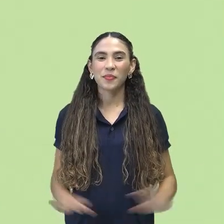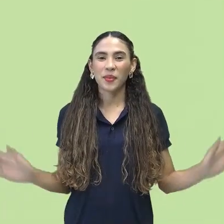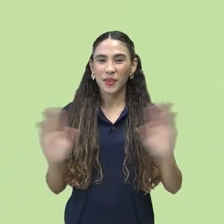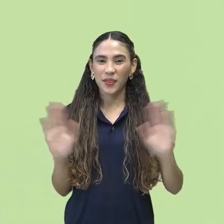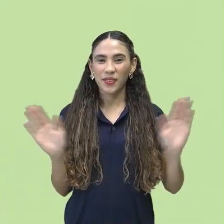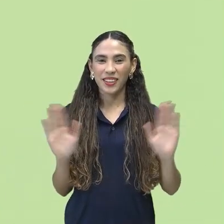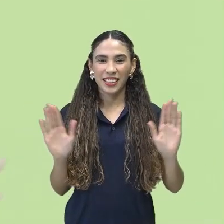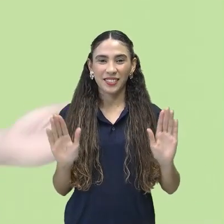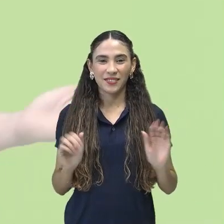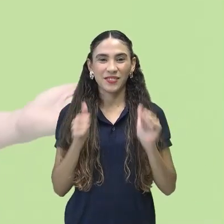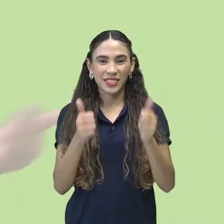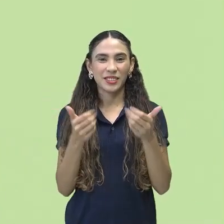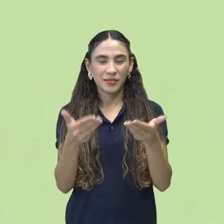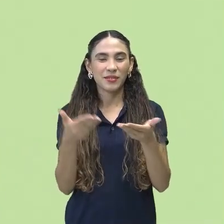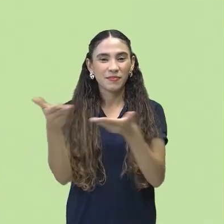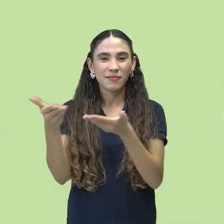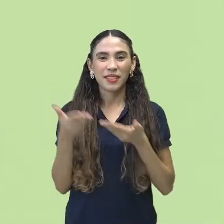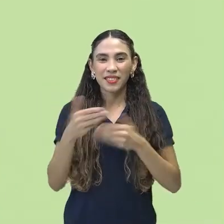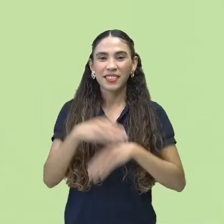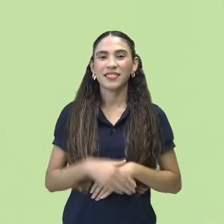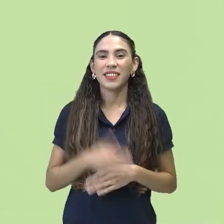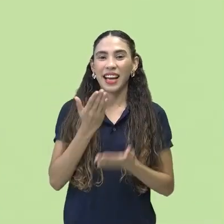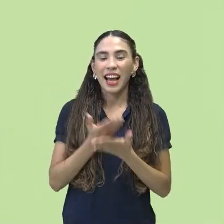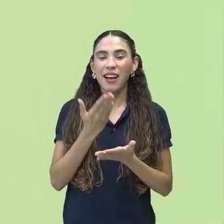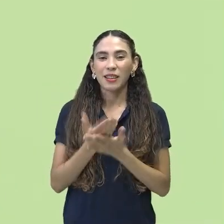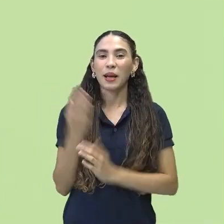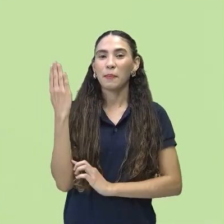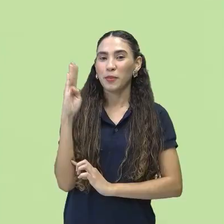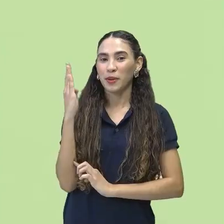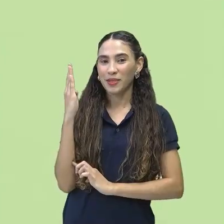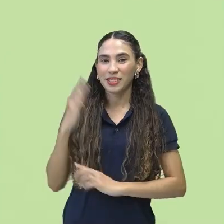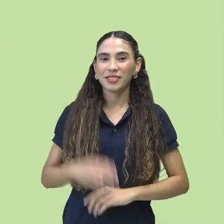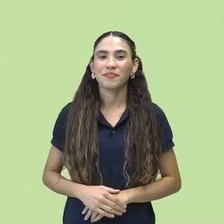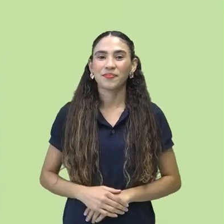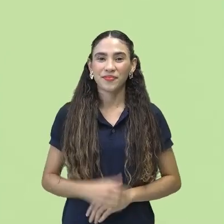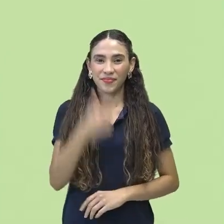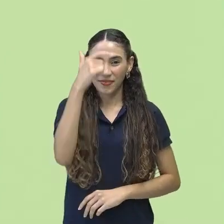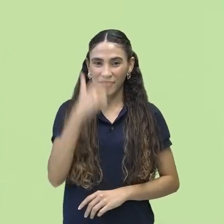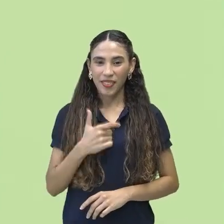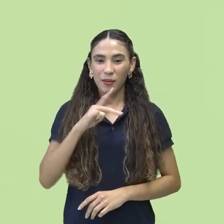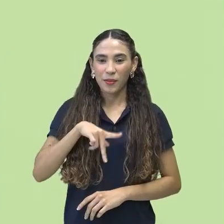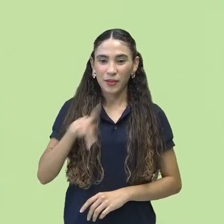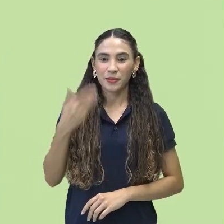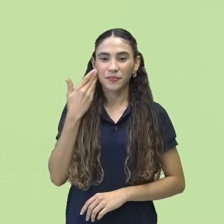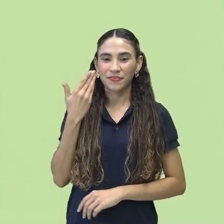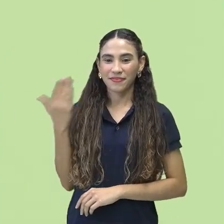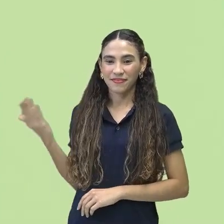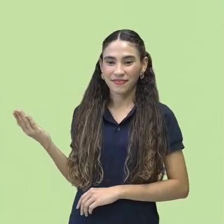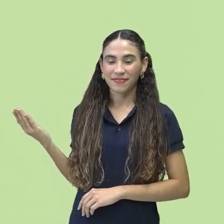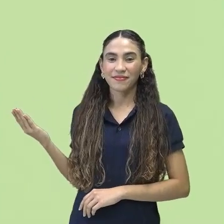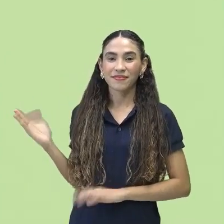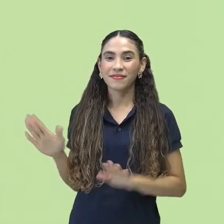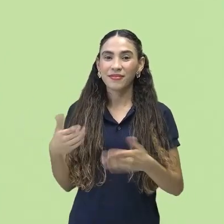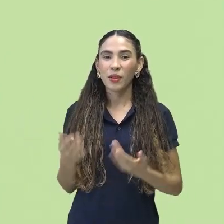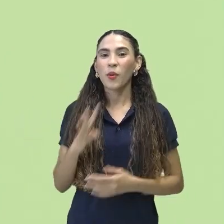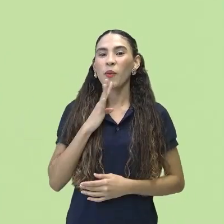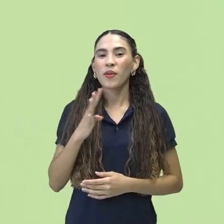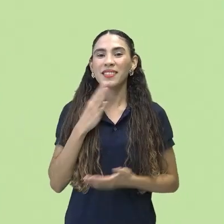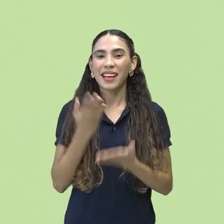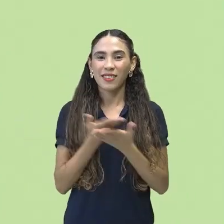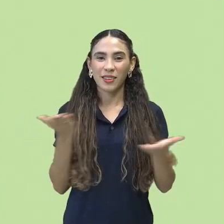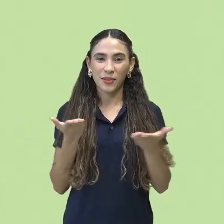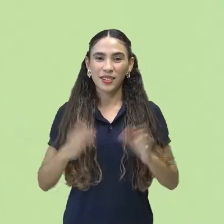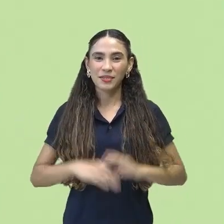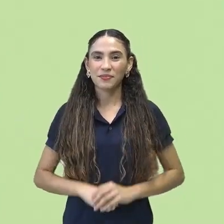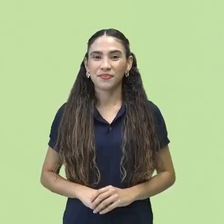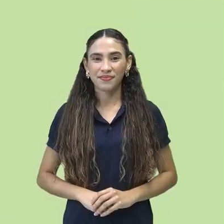Olá, como vão todos? Sejam muito bem-vindos à nossa aula de Biologia. Eu sou a professora Cristiane Oliveira e vamos conhecer a nossa aula de